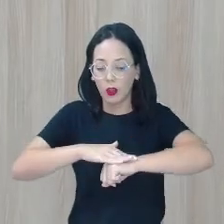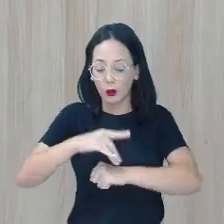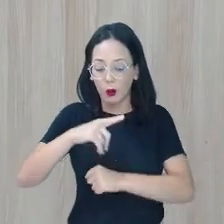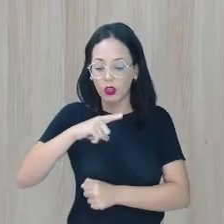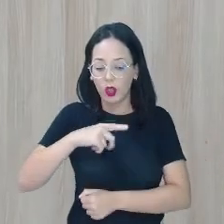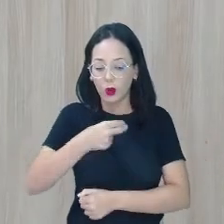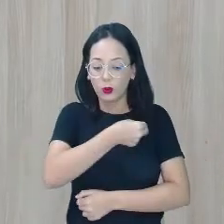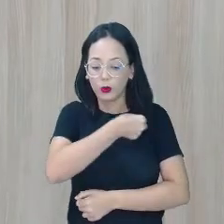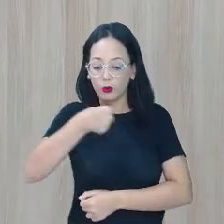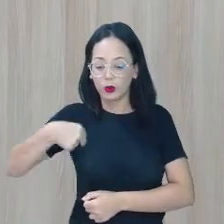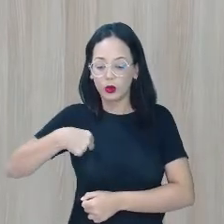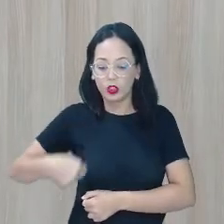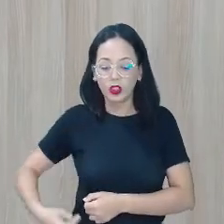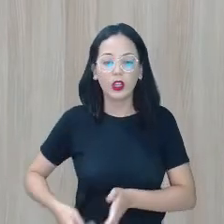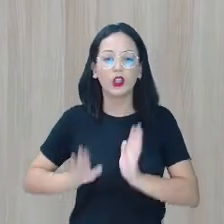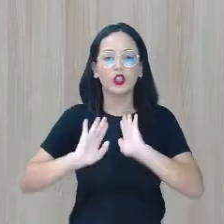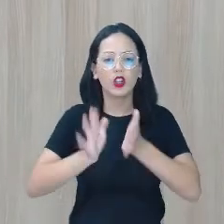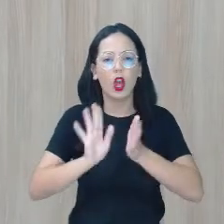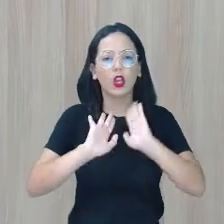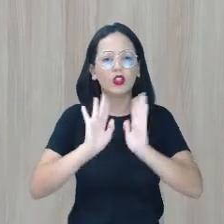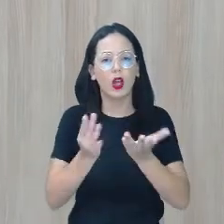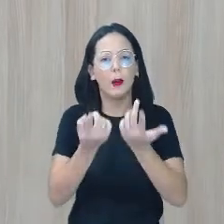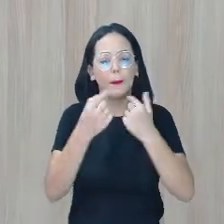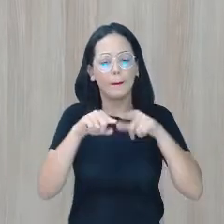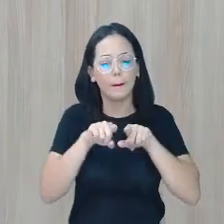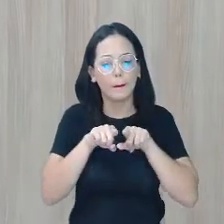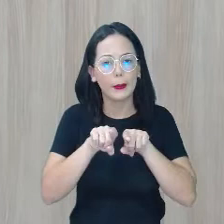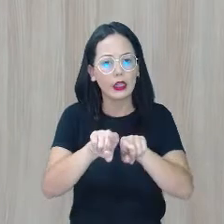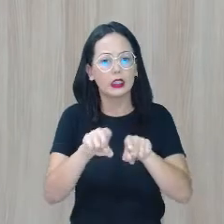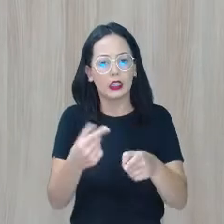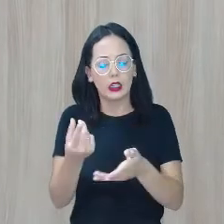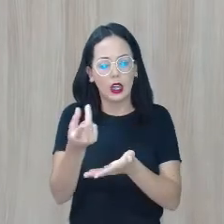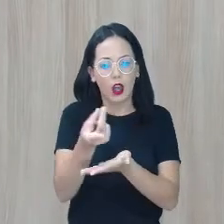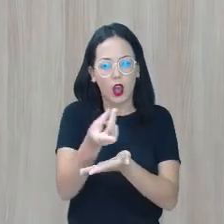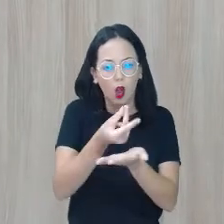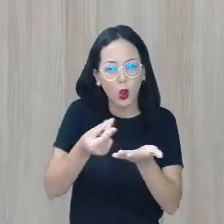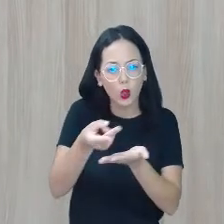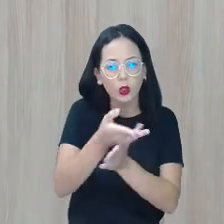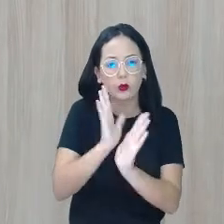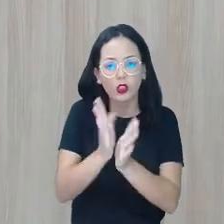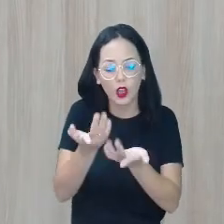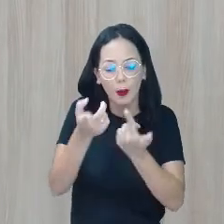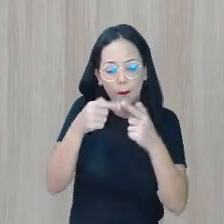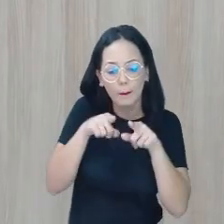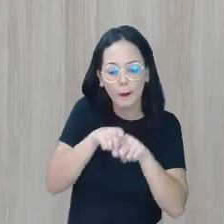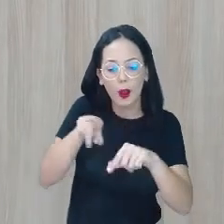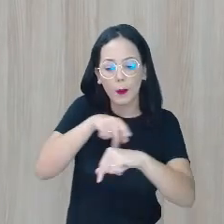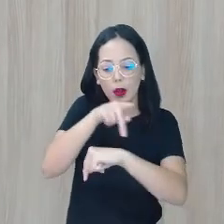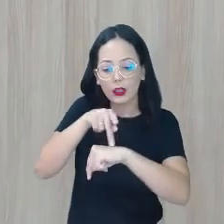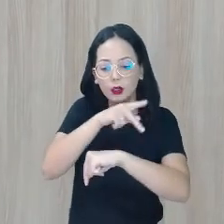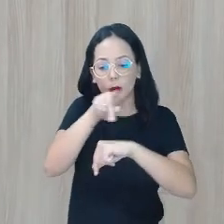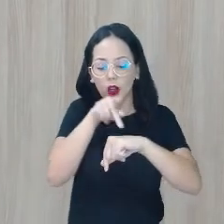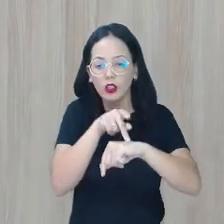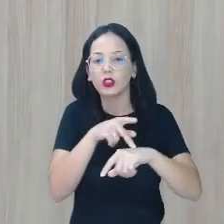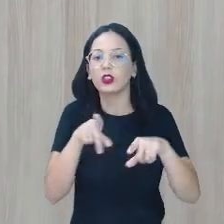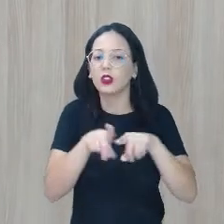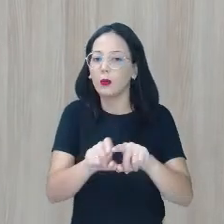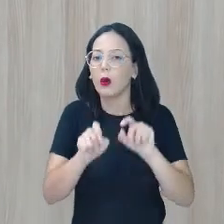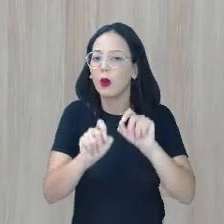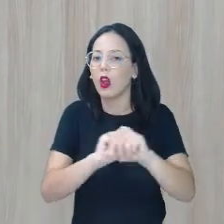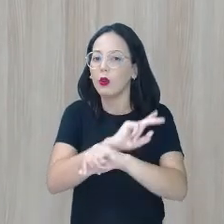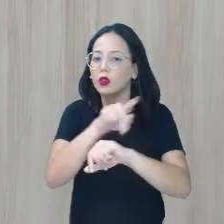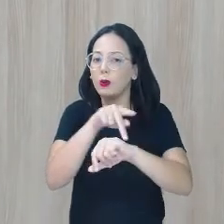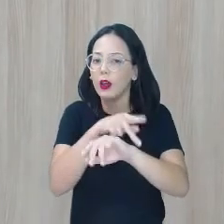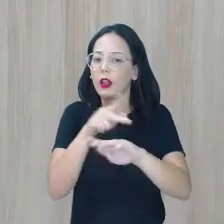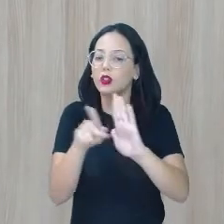chineses eles vêm fazendo parcerias econômicas, né, com vários países ali da proximidade, inclusive com países